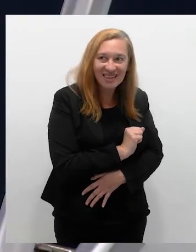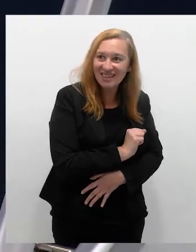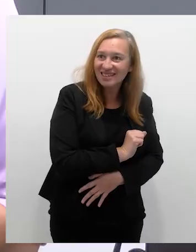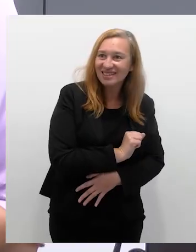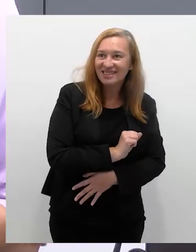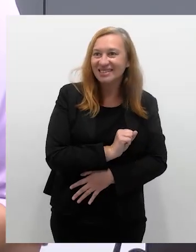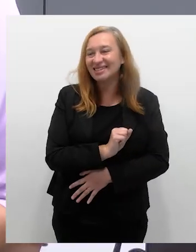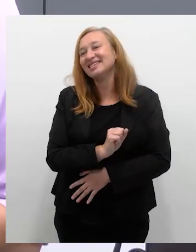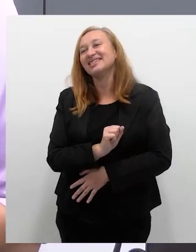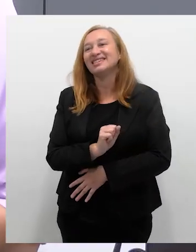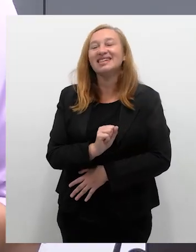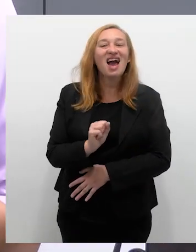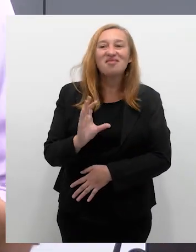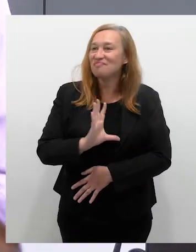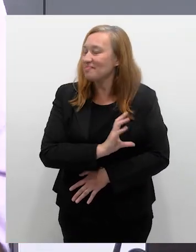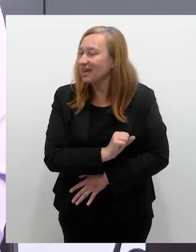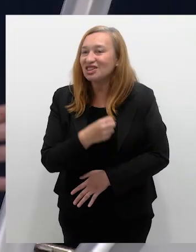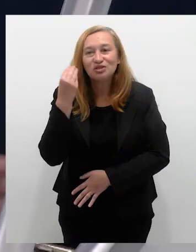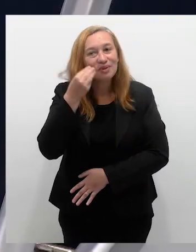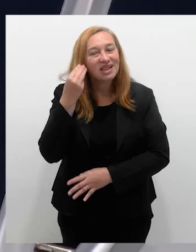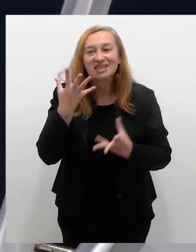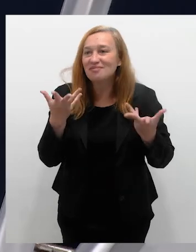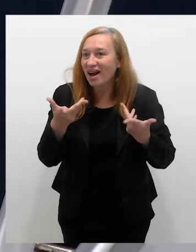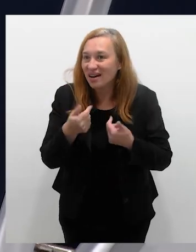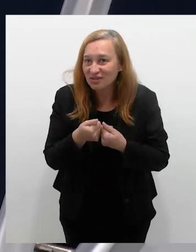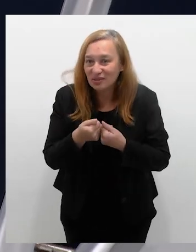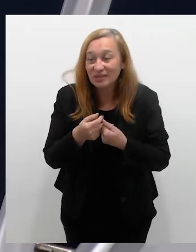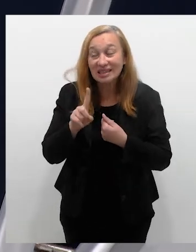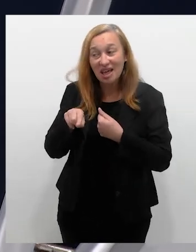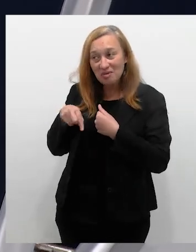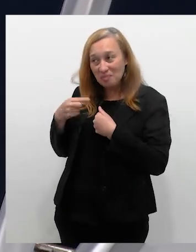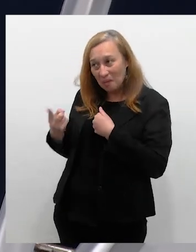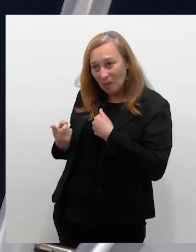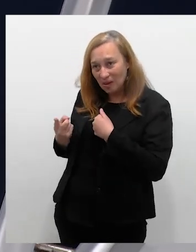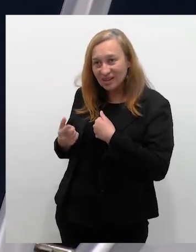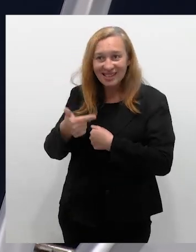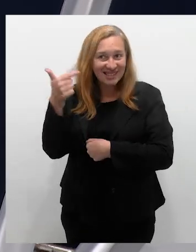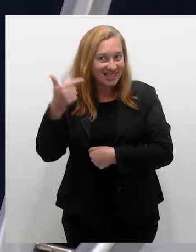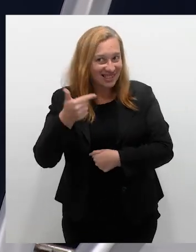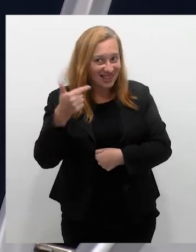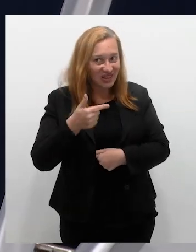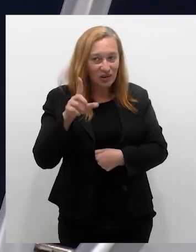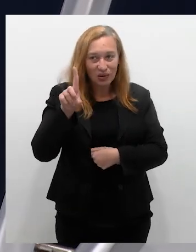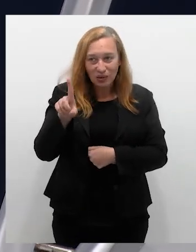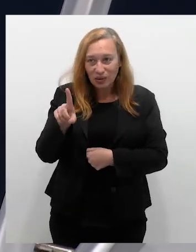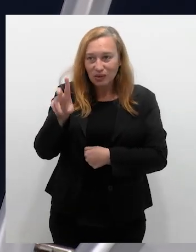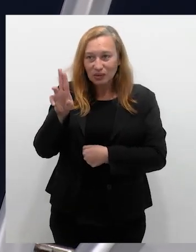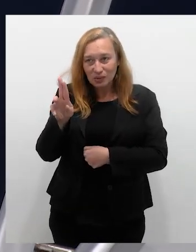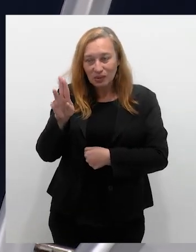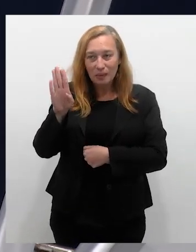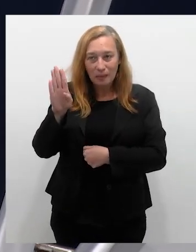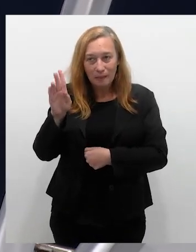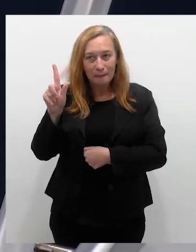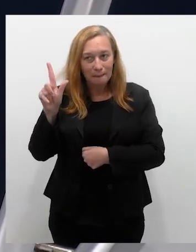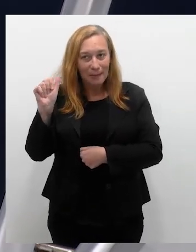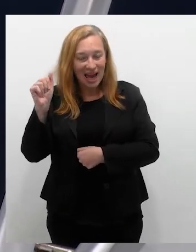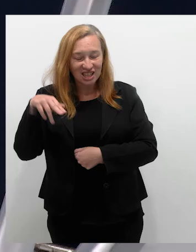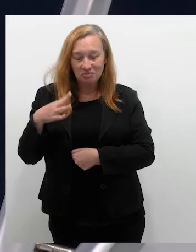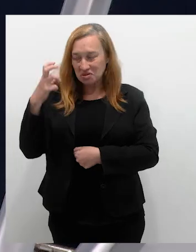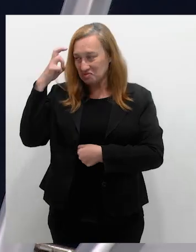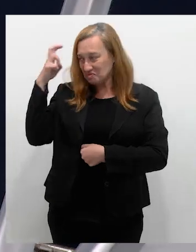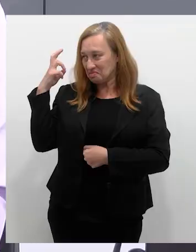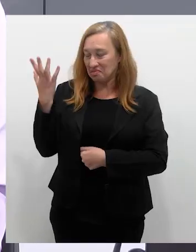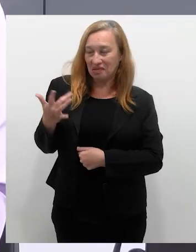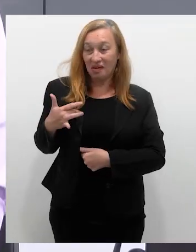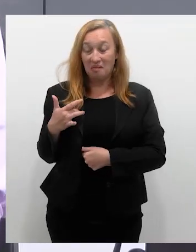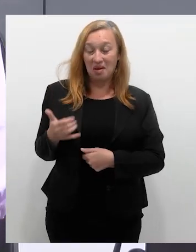coisa piquititica e tal. Mas eu amei, foi uma experiência maravilhosa. Muito bom. Daí, segunda dublagem, já tô me achando a super experiente,